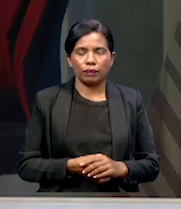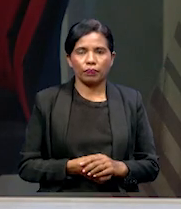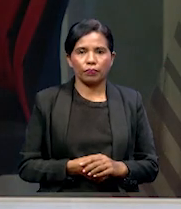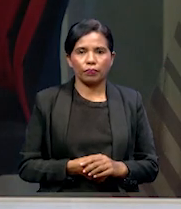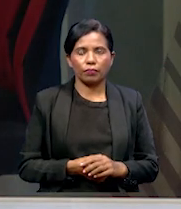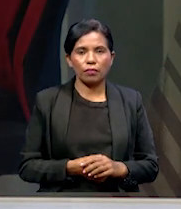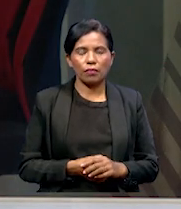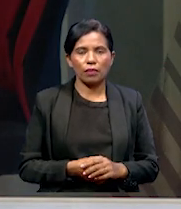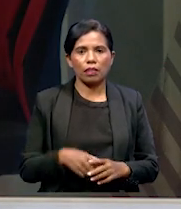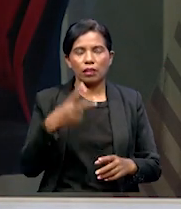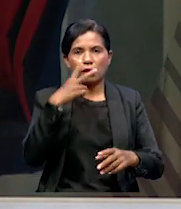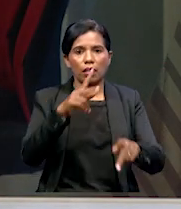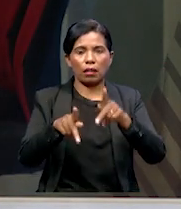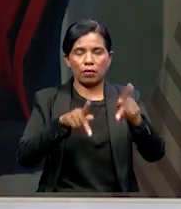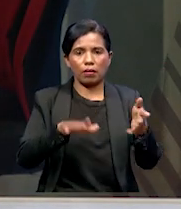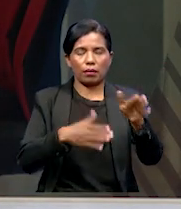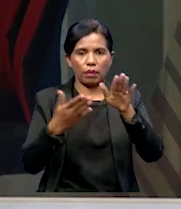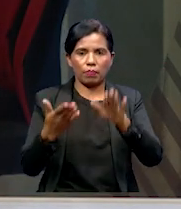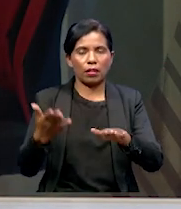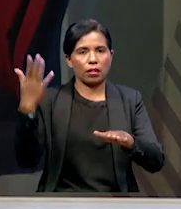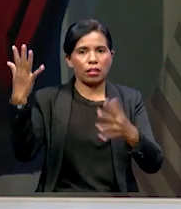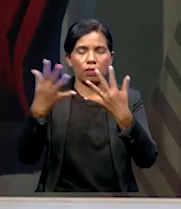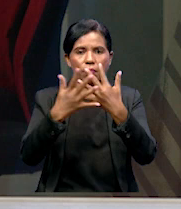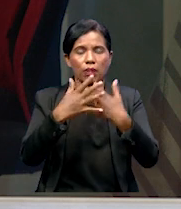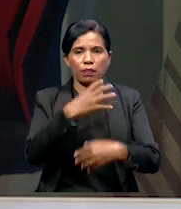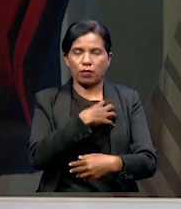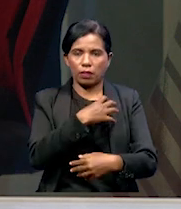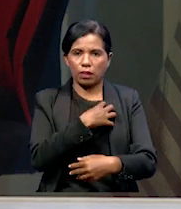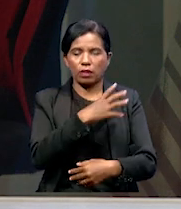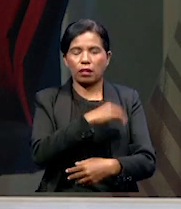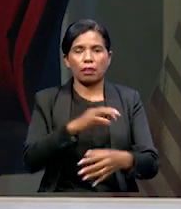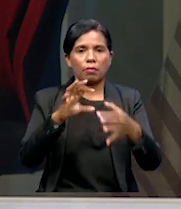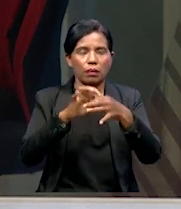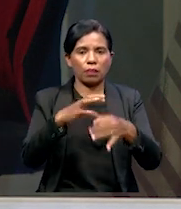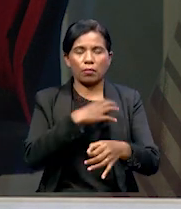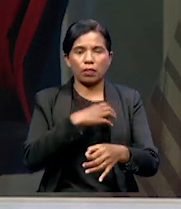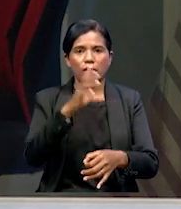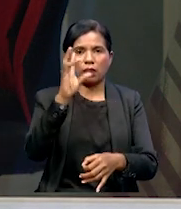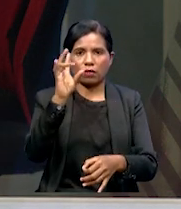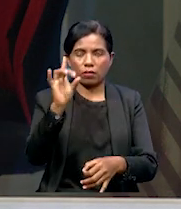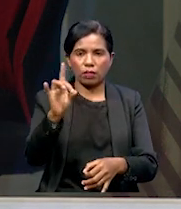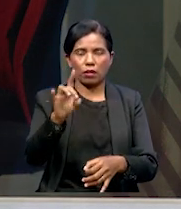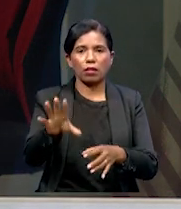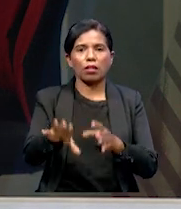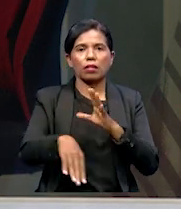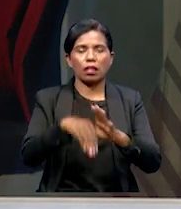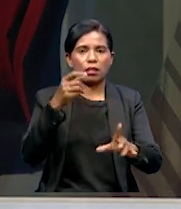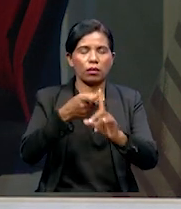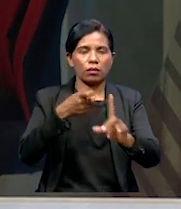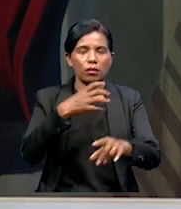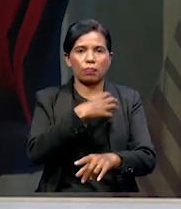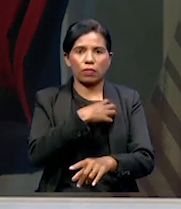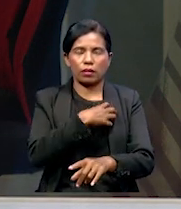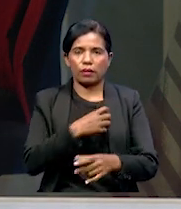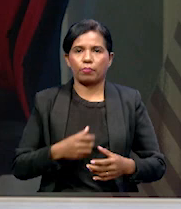Ligação ho suspeito no bemate e a cela detenção, membro penitele na Ingualu, retan suspensão ho se comando geral